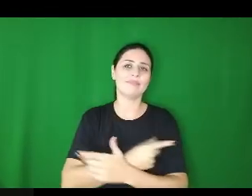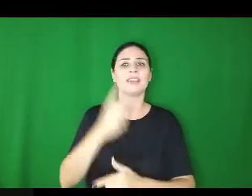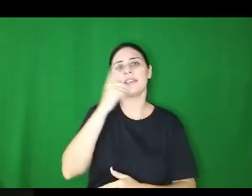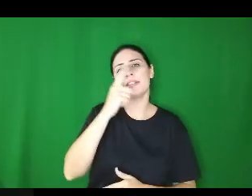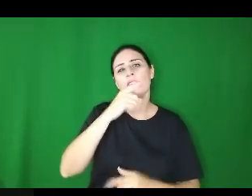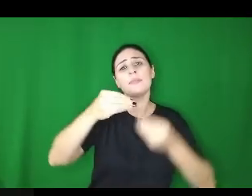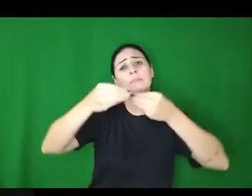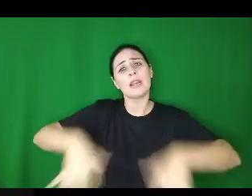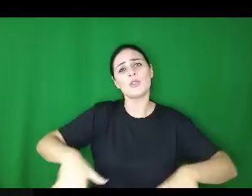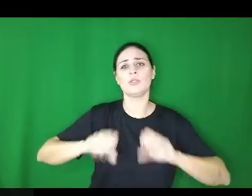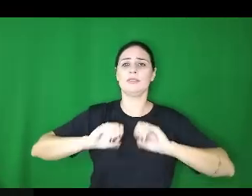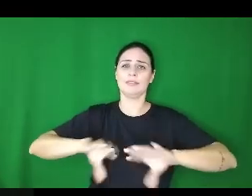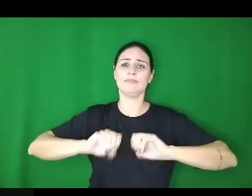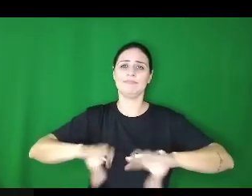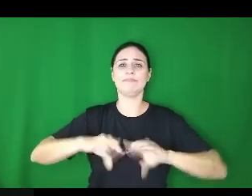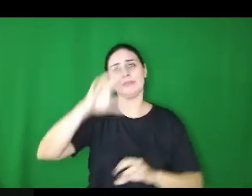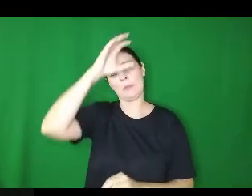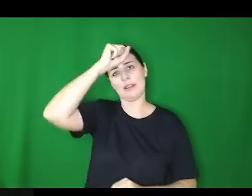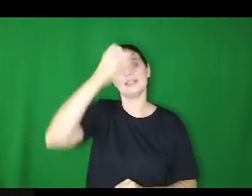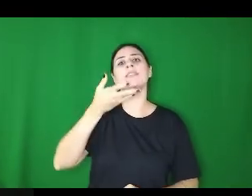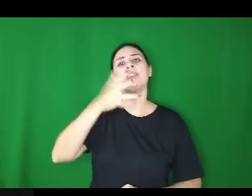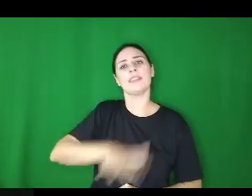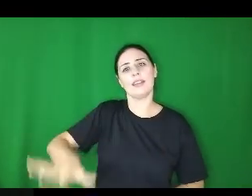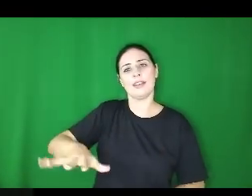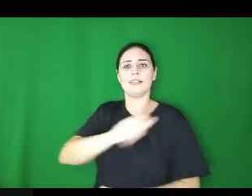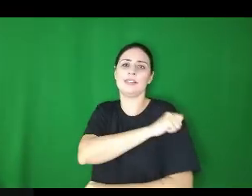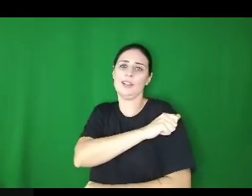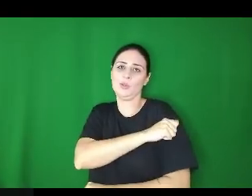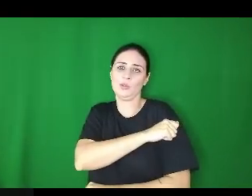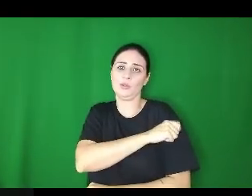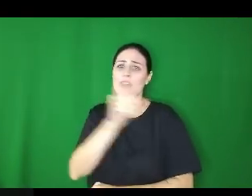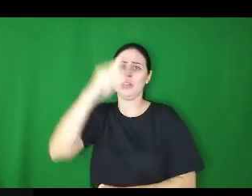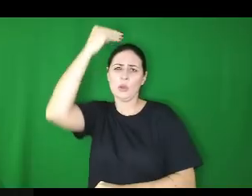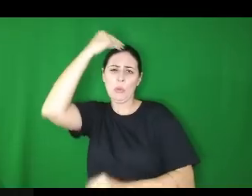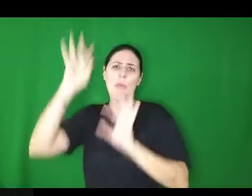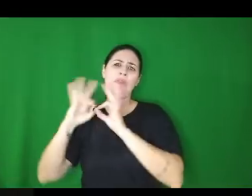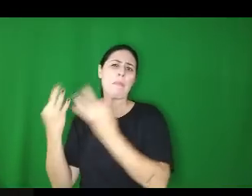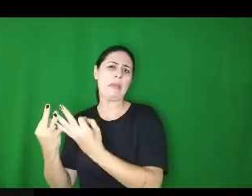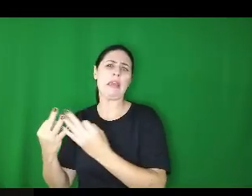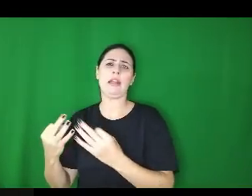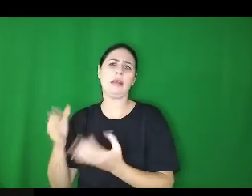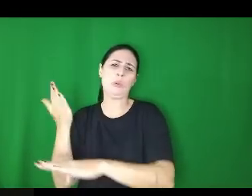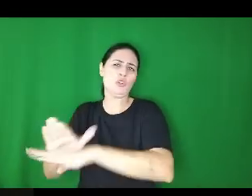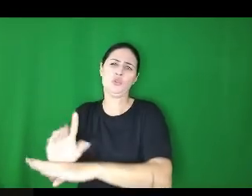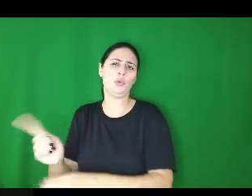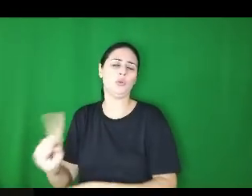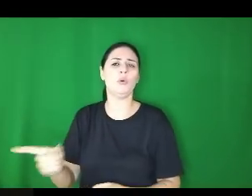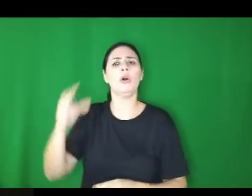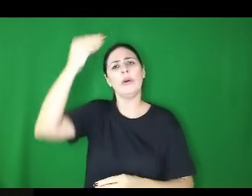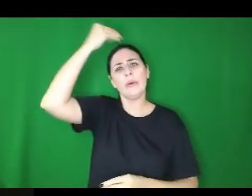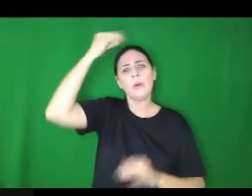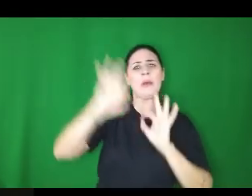mas no fundo, todos nós sabemos que nós não tínhamos como exigir uma obrigatoriedade num nível